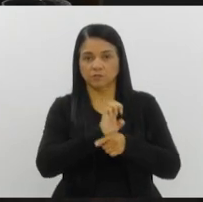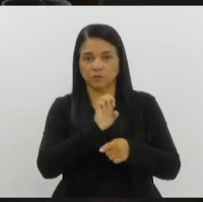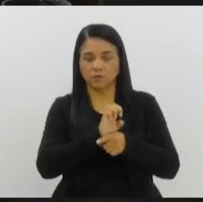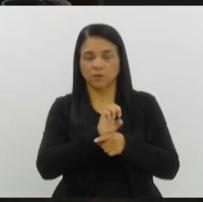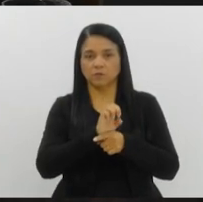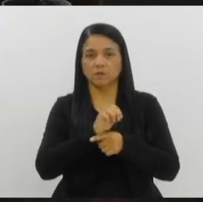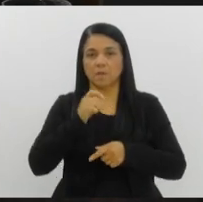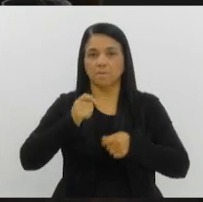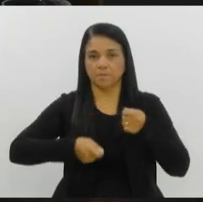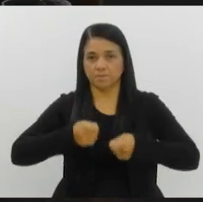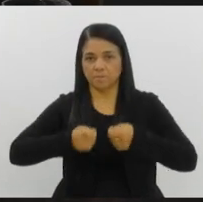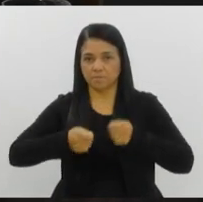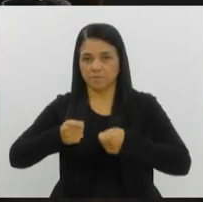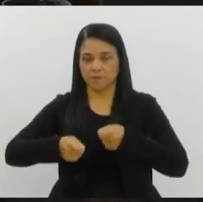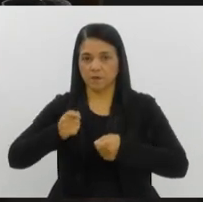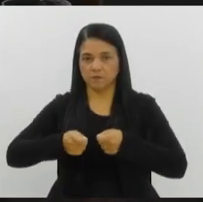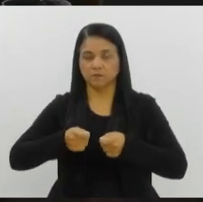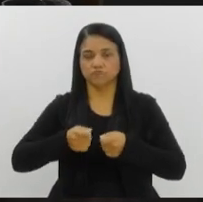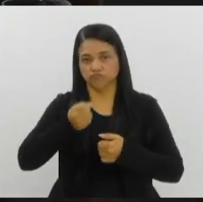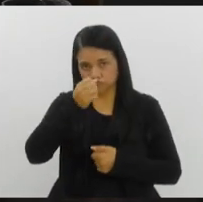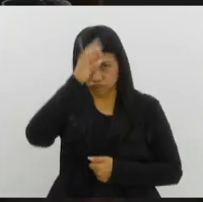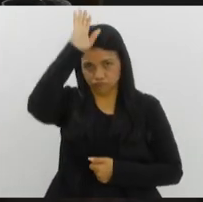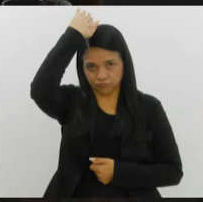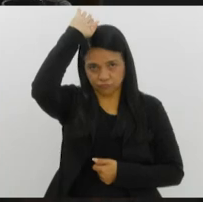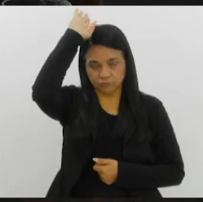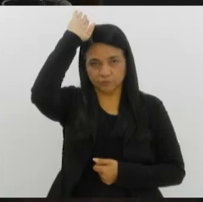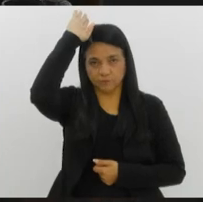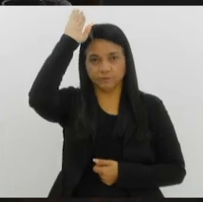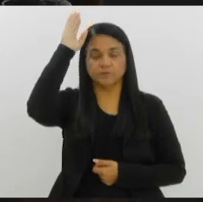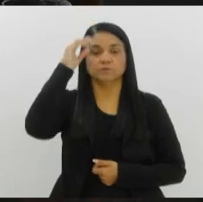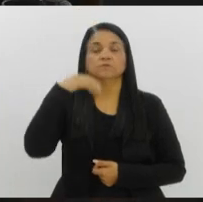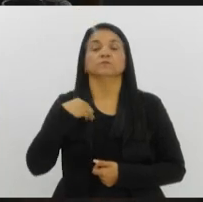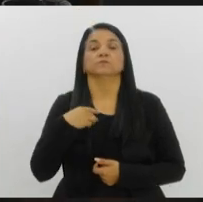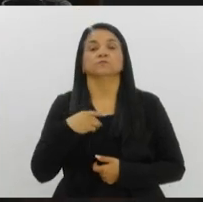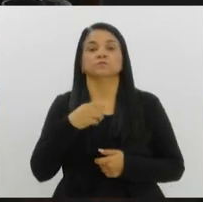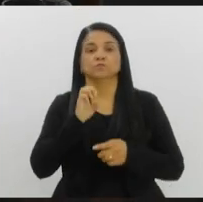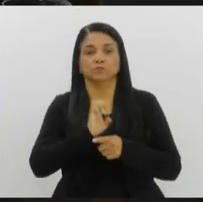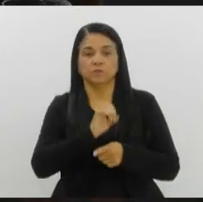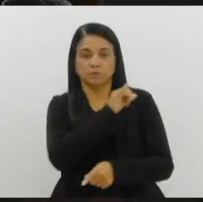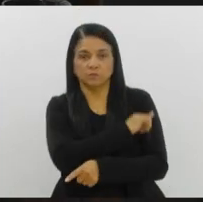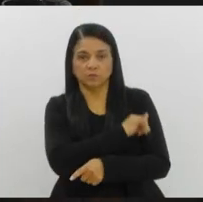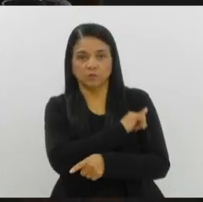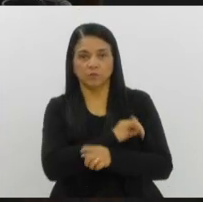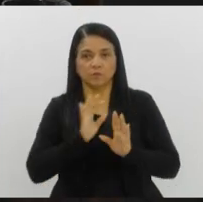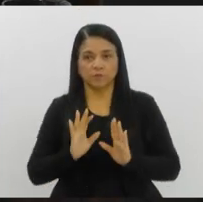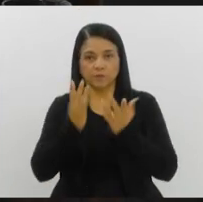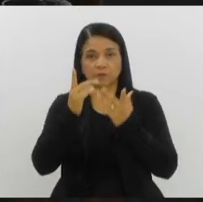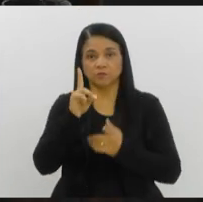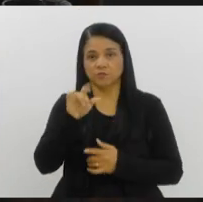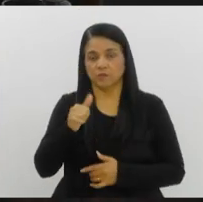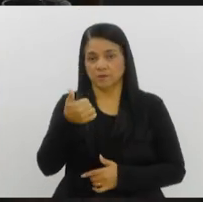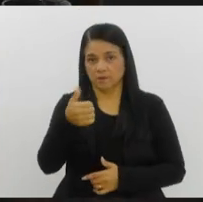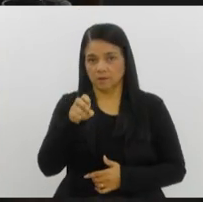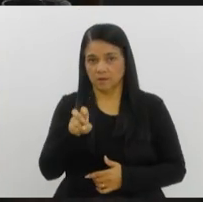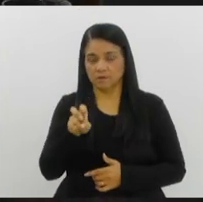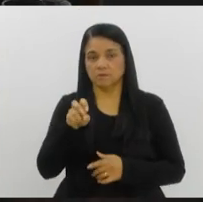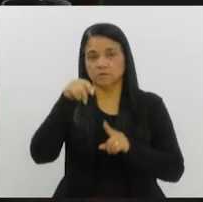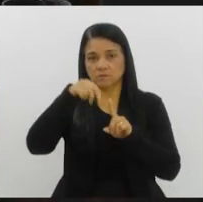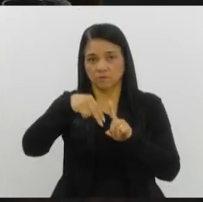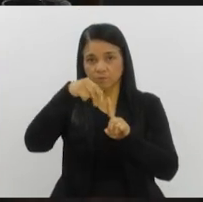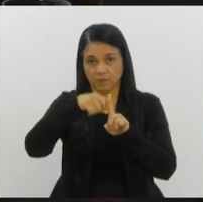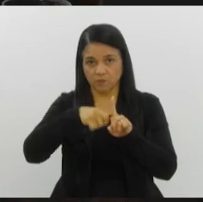Sinfônica do Corpo de Bombeiros Militar do Estado do Rio de Janeiro, a ser comemorado anualmente dia 15 de